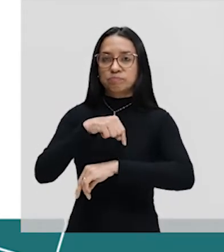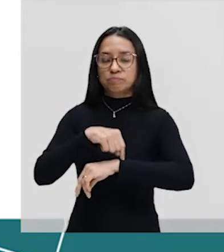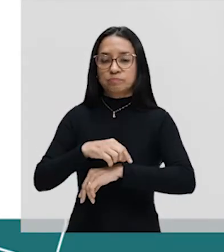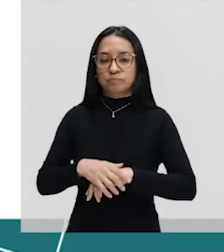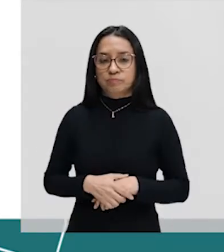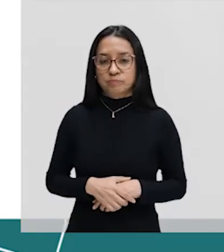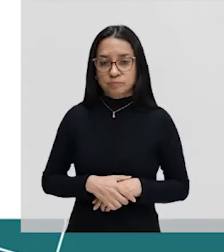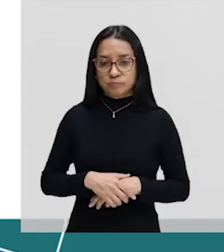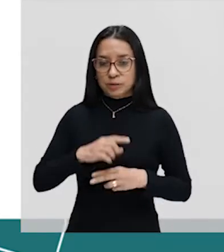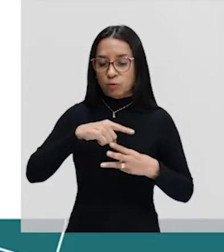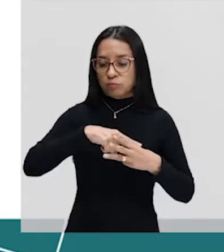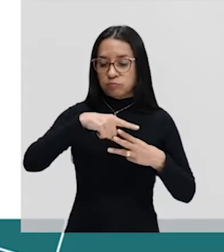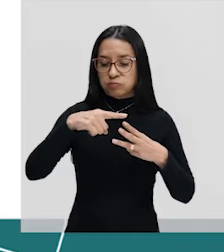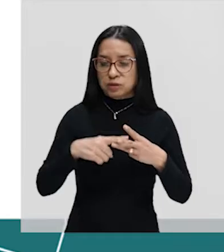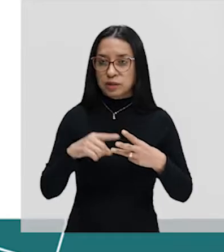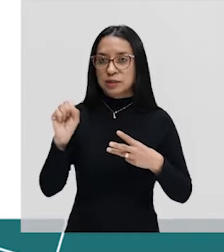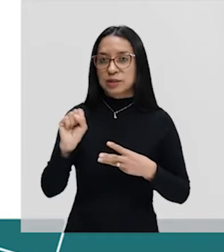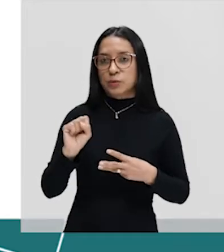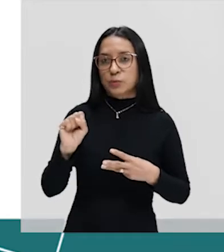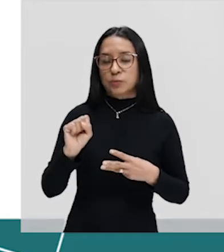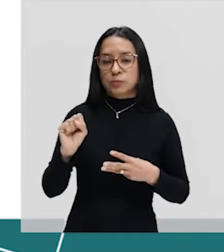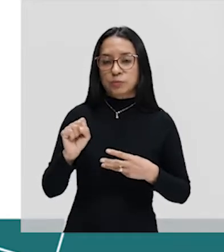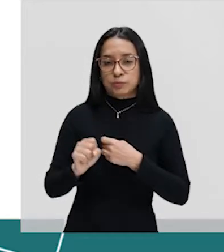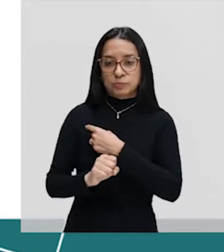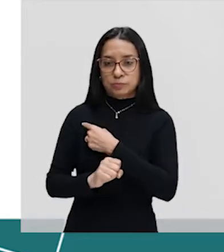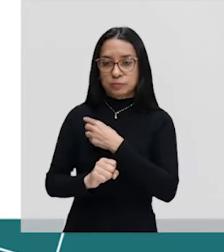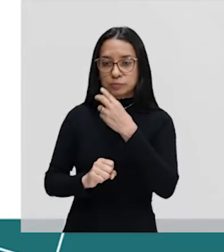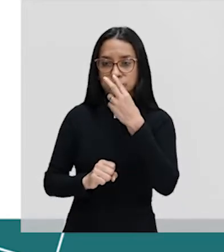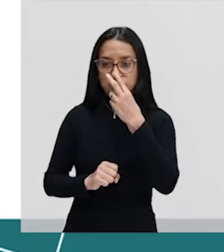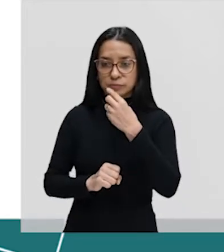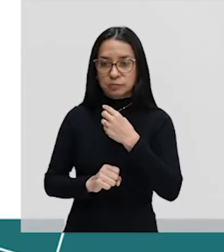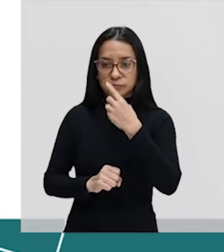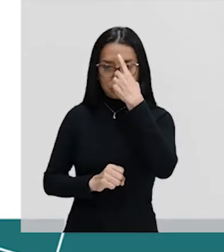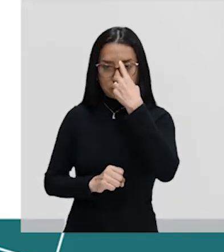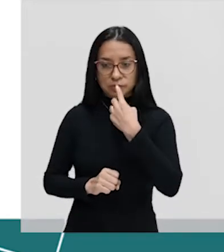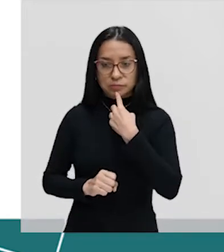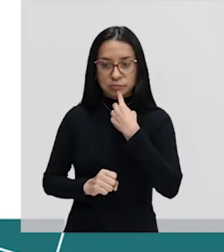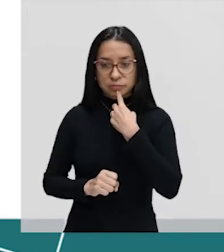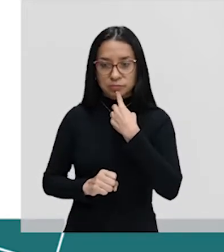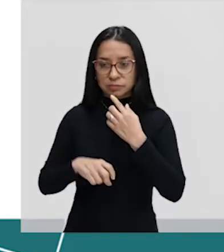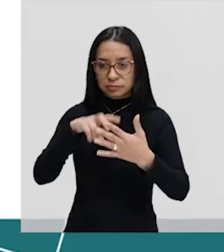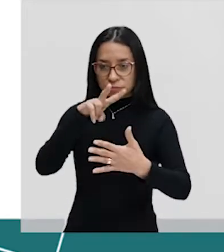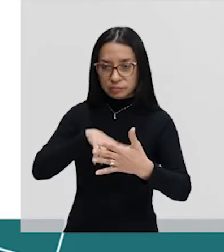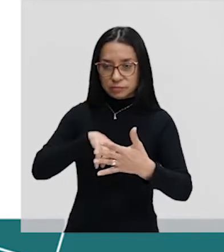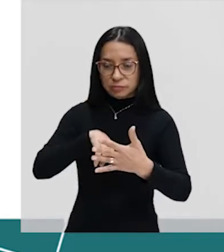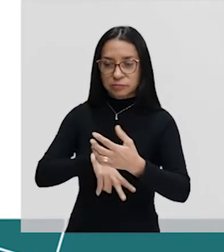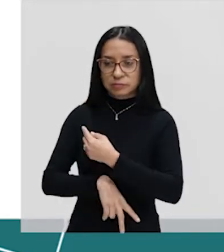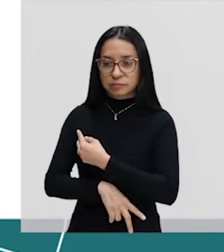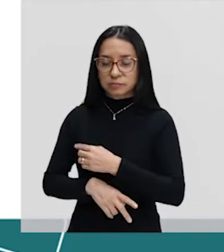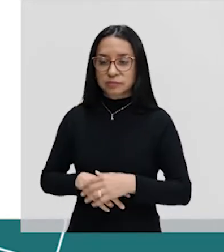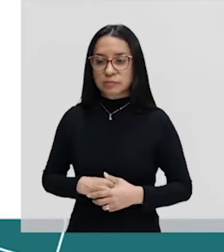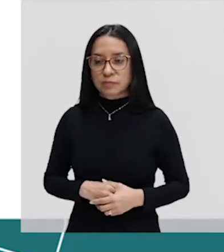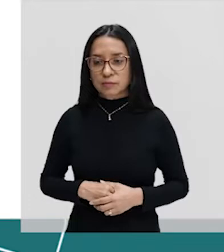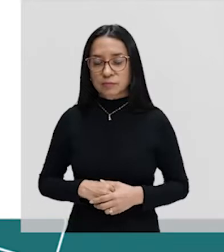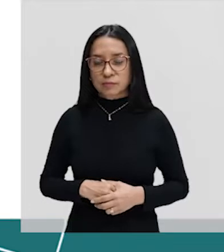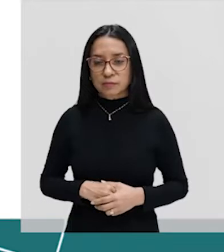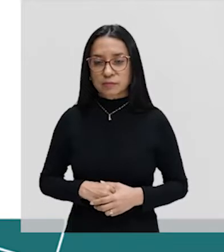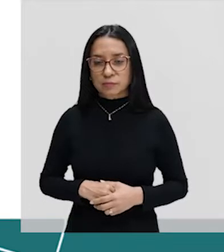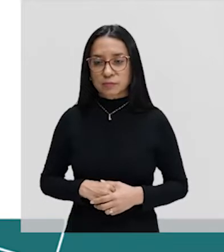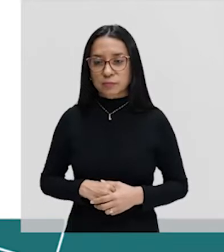A regra dos 3 segundos. Um jogador não pode ficar na área restritiva do adversário por mais que 3